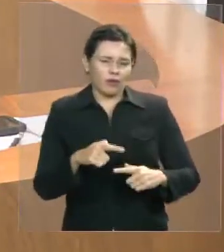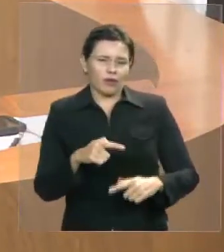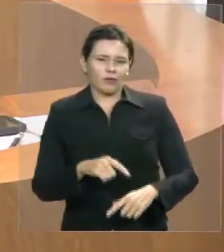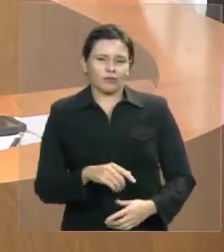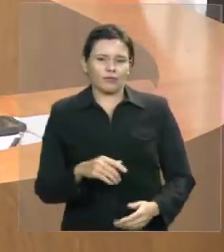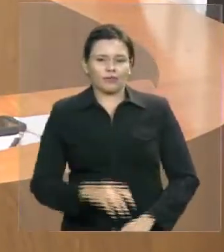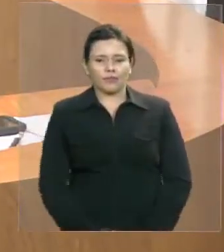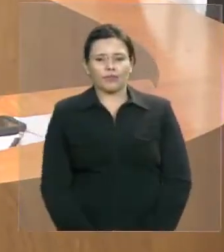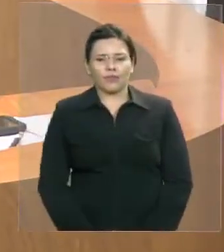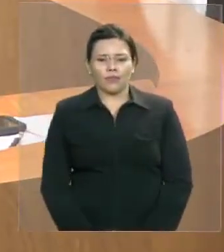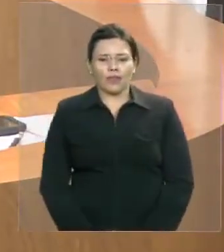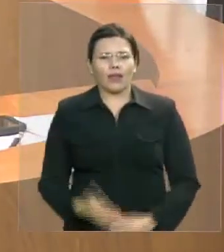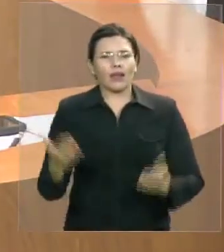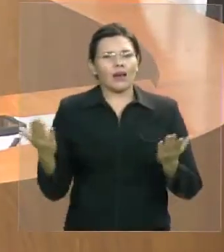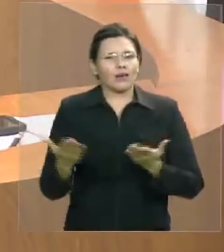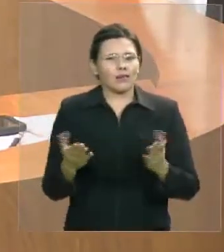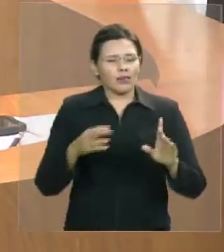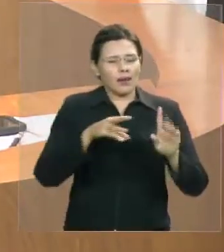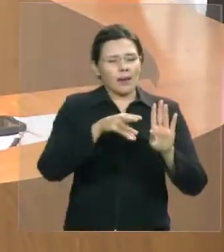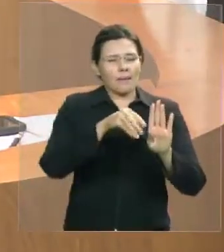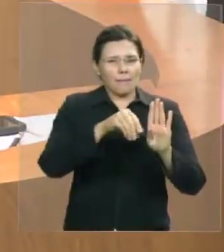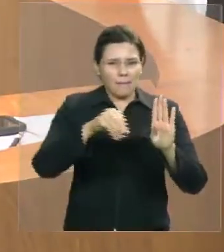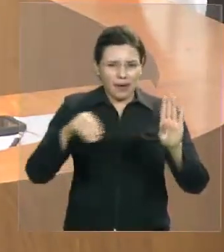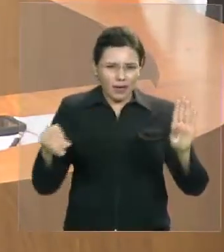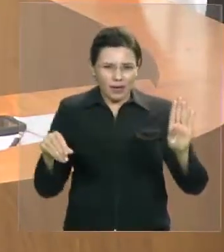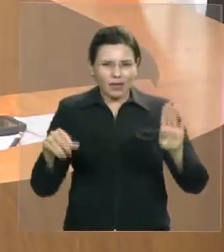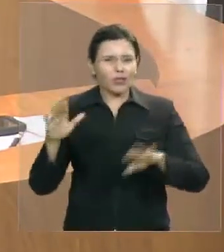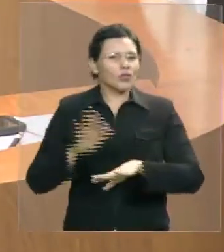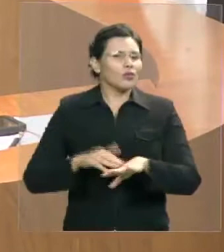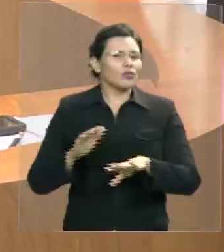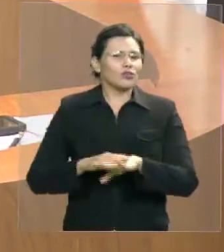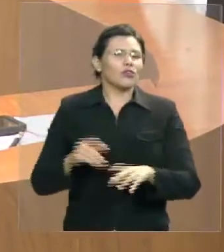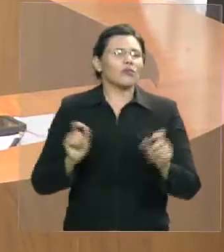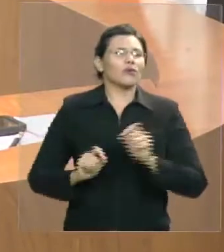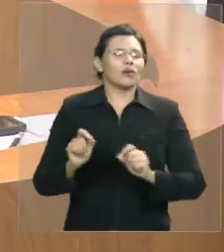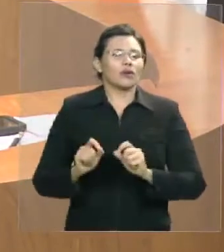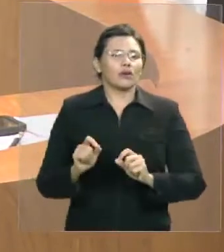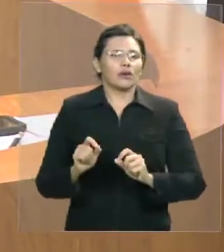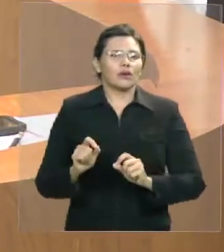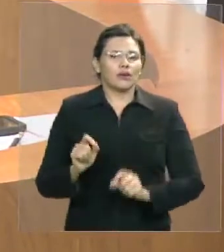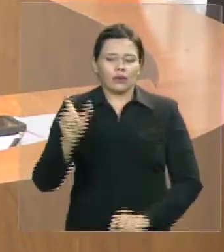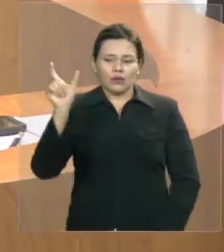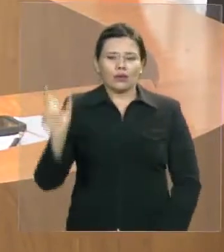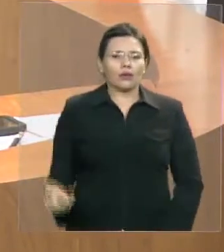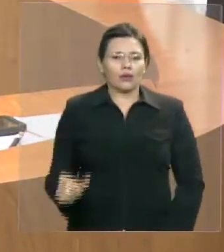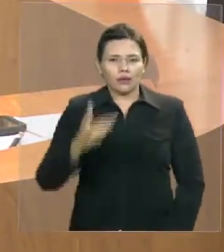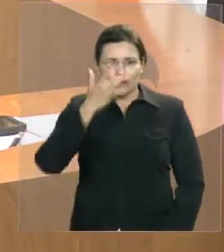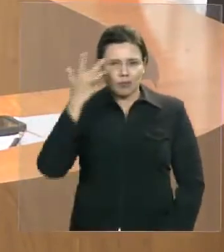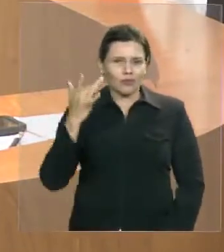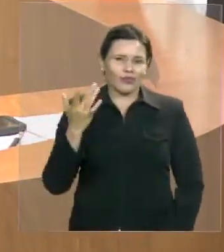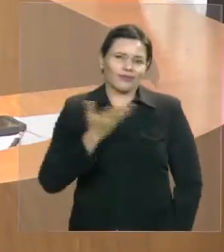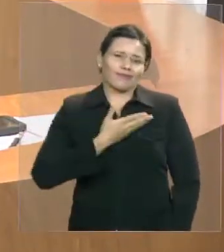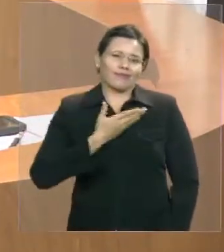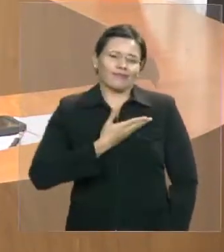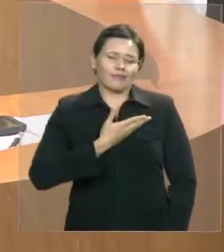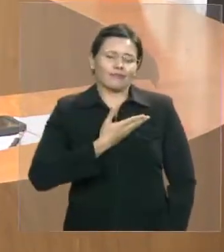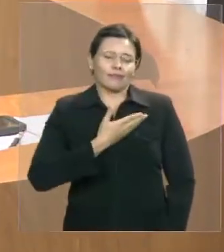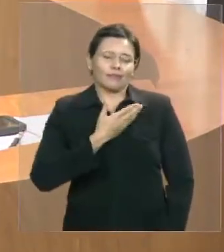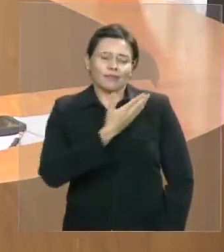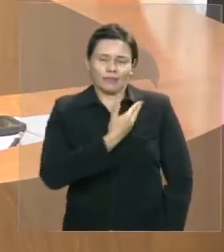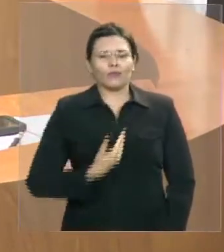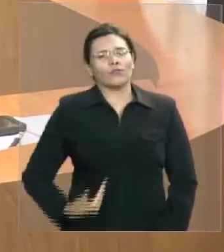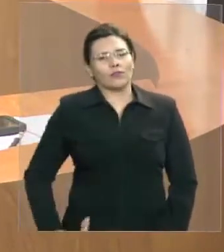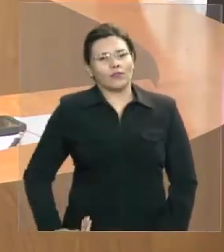governador. E isso é algo que chama muita atenção e é bom que a imprensa também possa se atentar para isso.